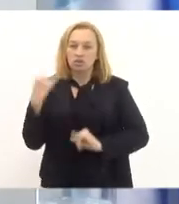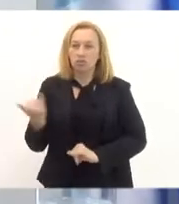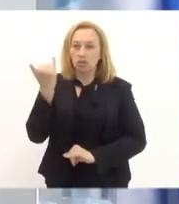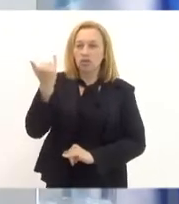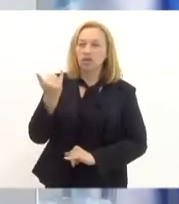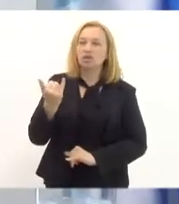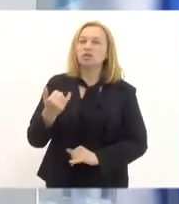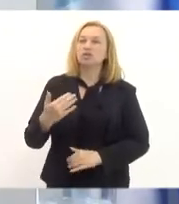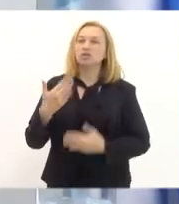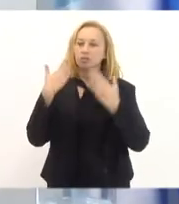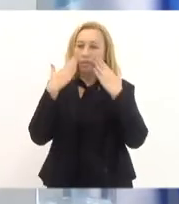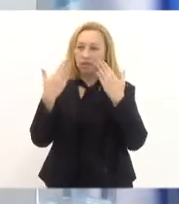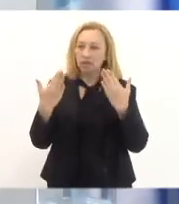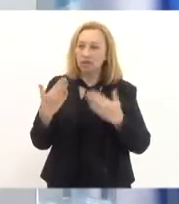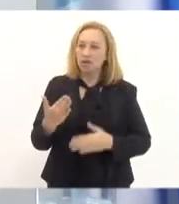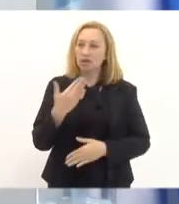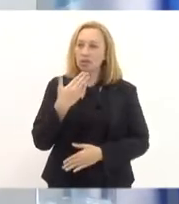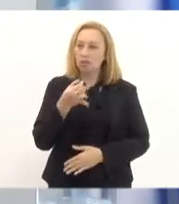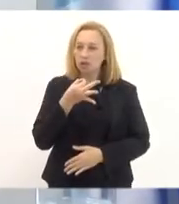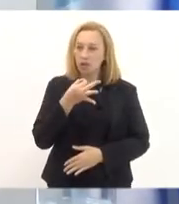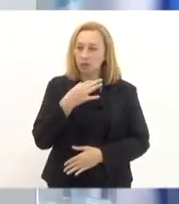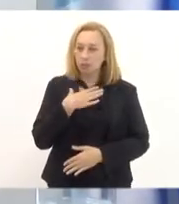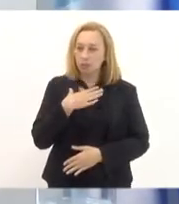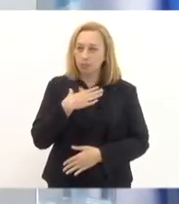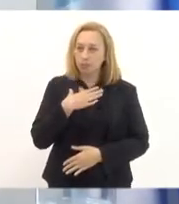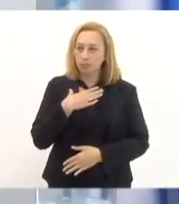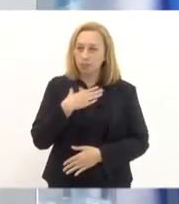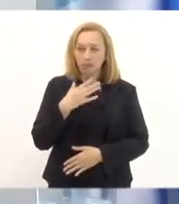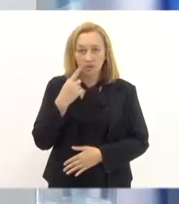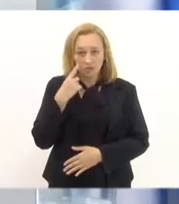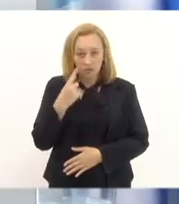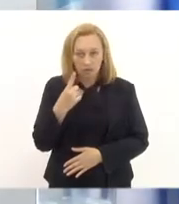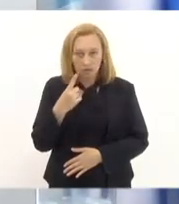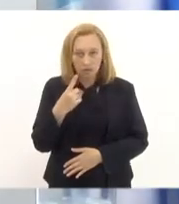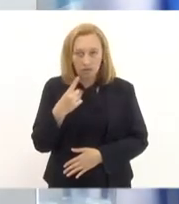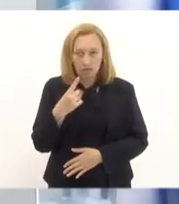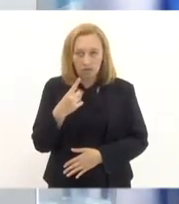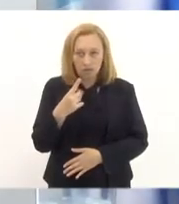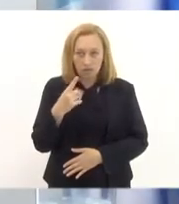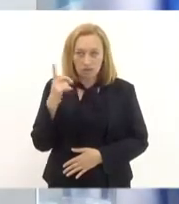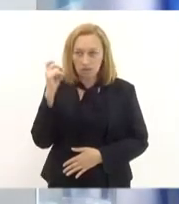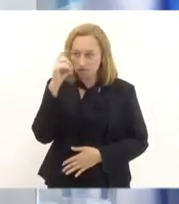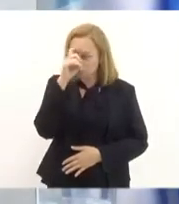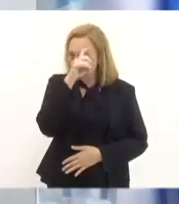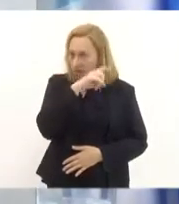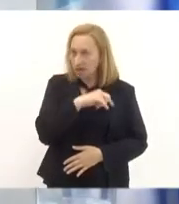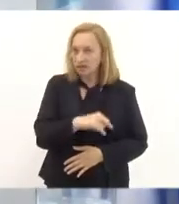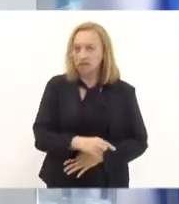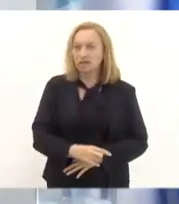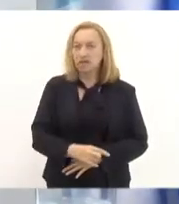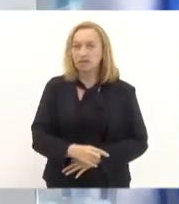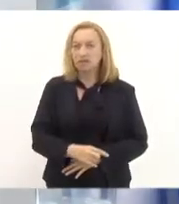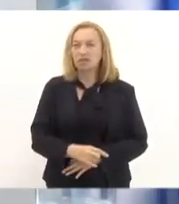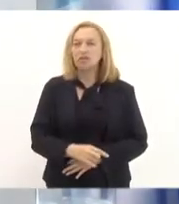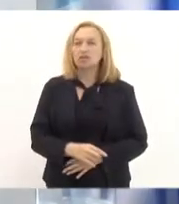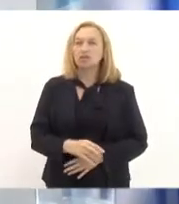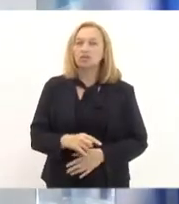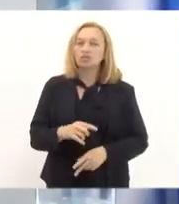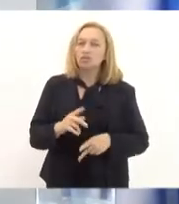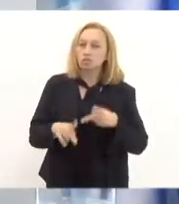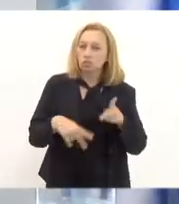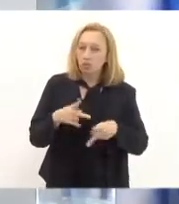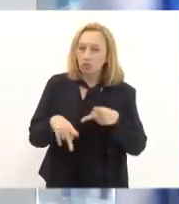eu gostei de apresentar aqui embaixo gestão tendo em vista esse pesadelo na cabeça do passageiro do